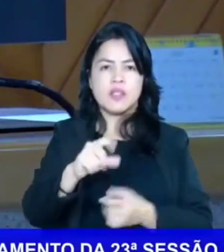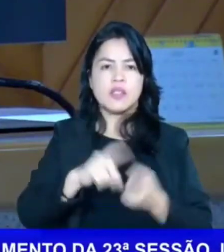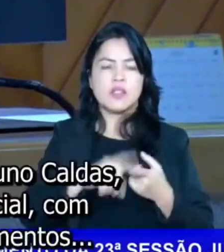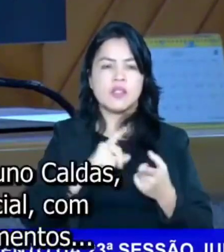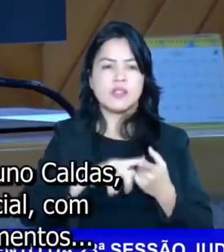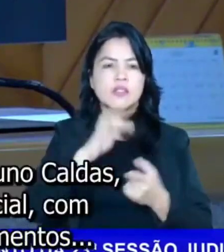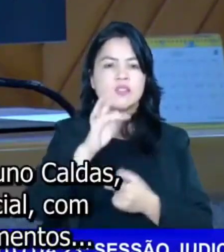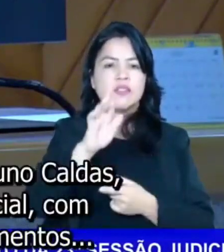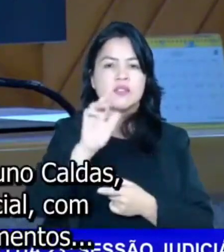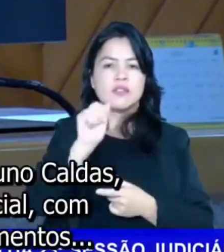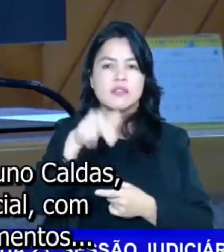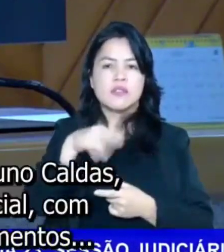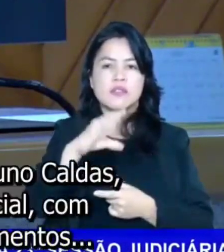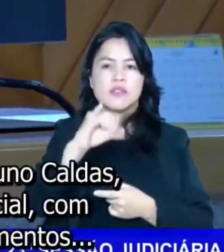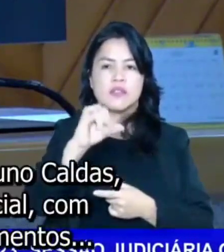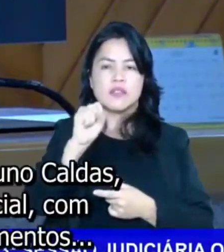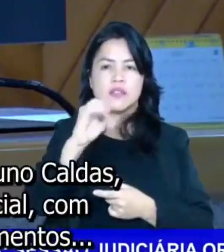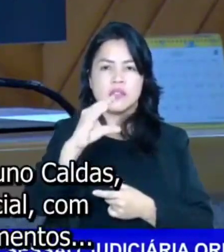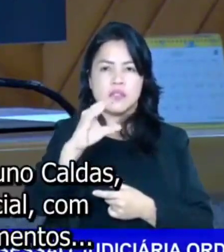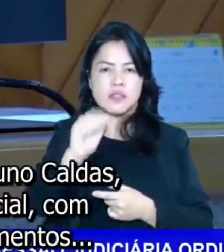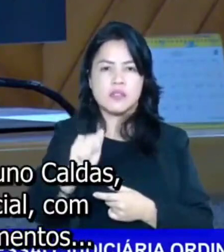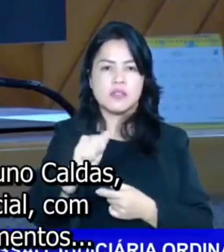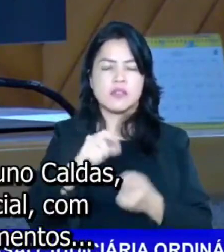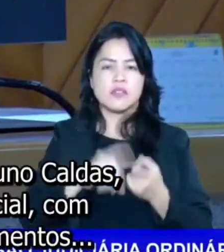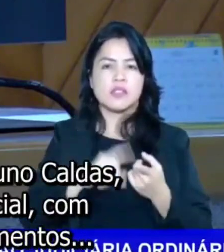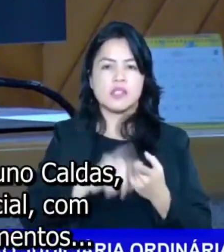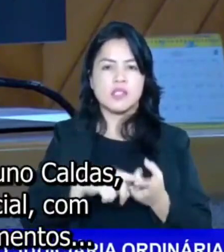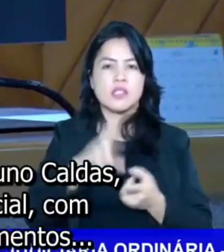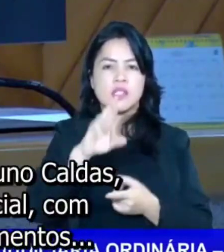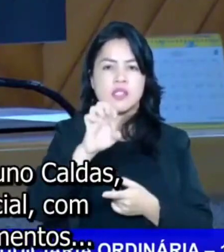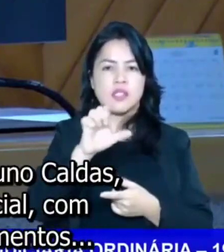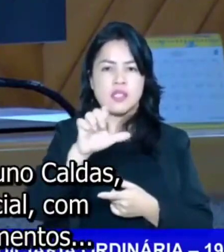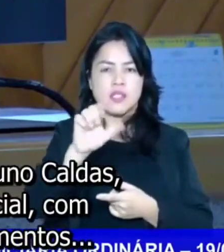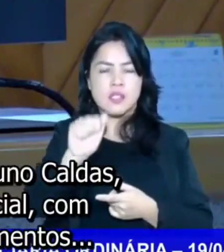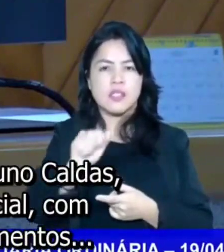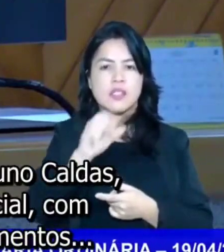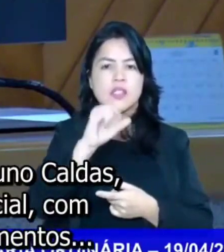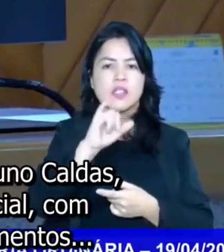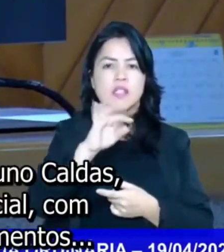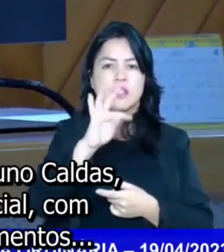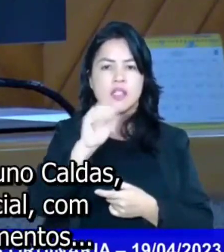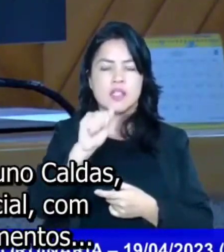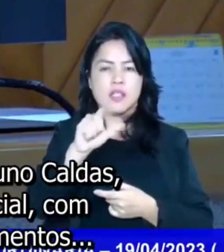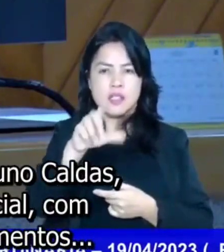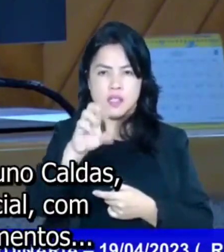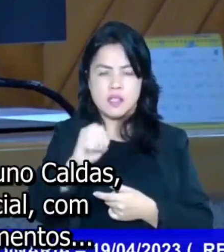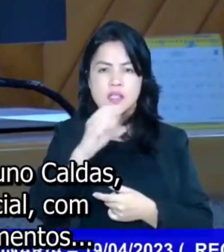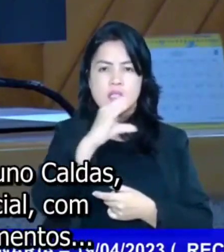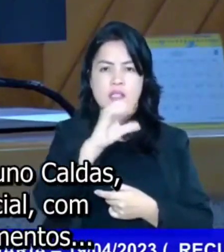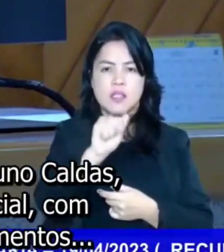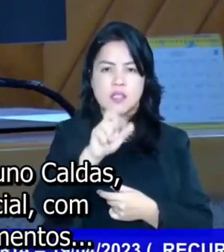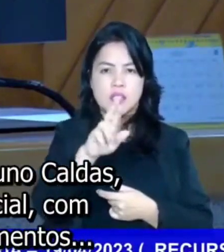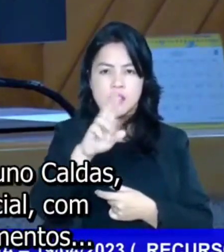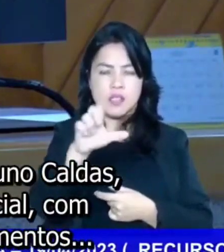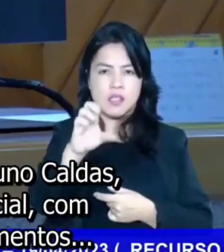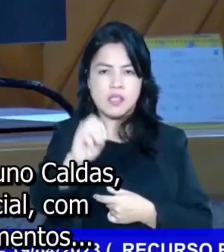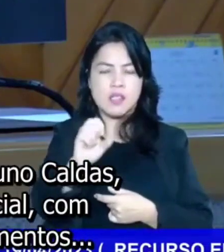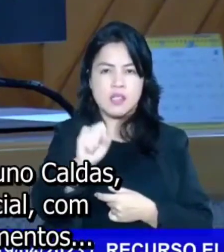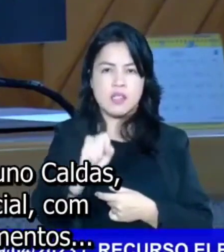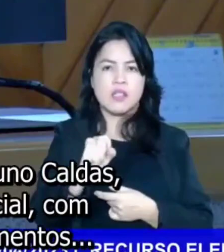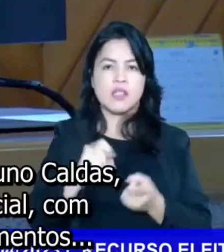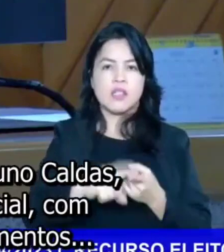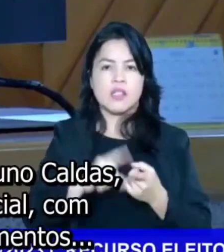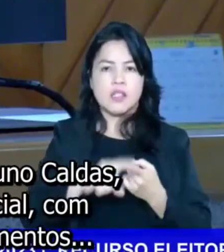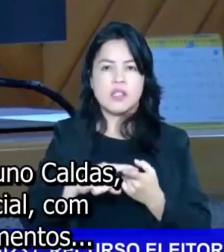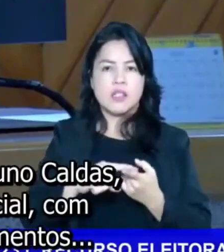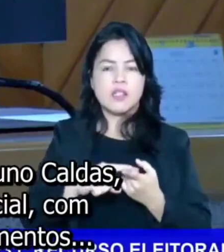Favacho, Diretório Regional do PROS, Real Petróleo, Ítalo Bruno Caldas, Carlos Murilo Pinheiro, qualificados na peça inicial, com